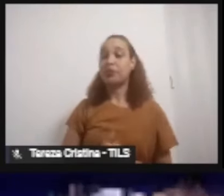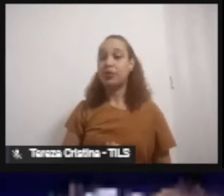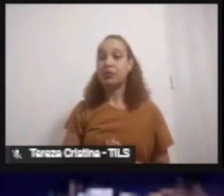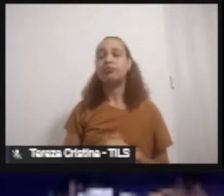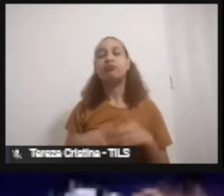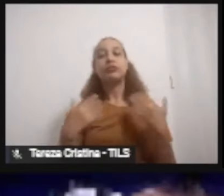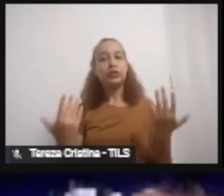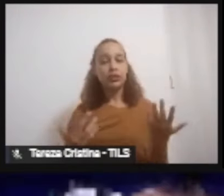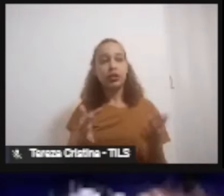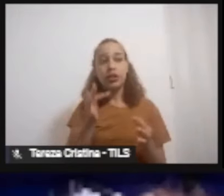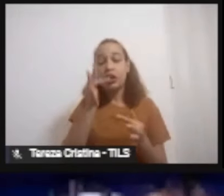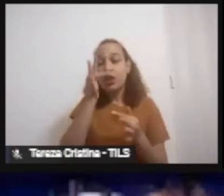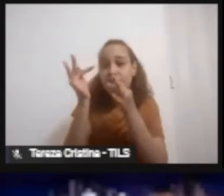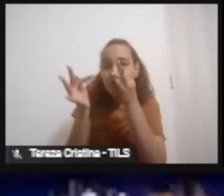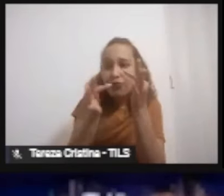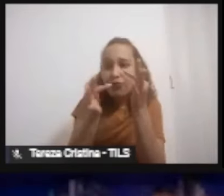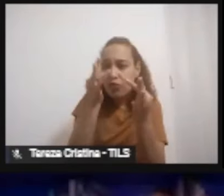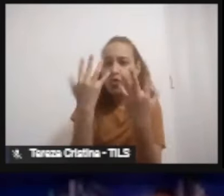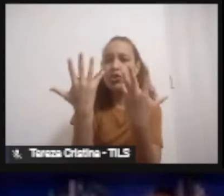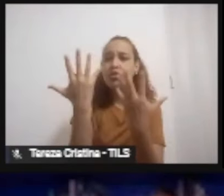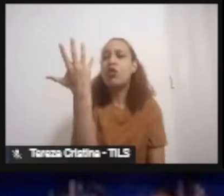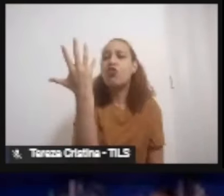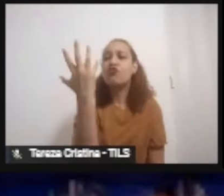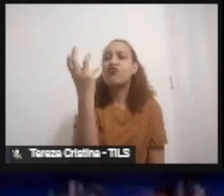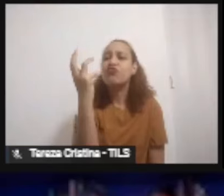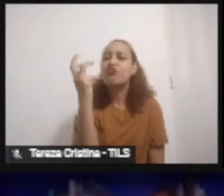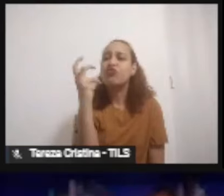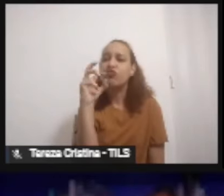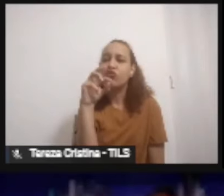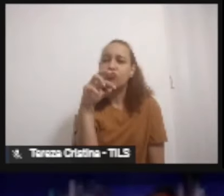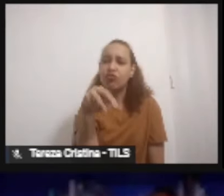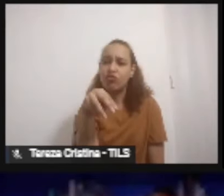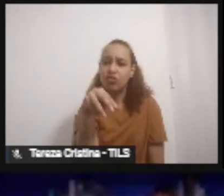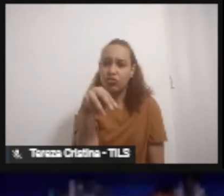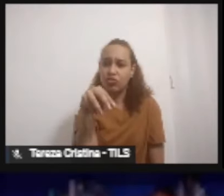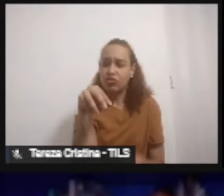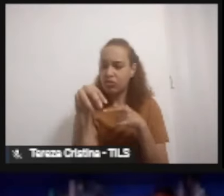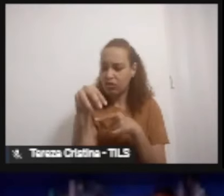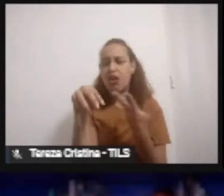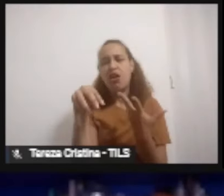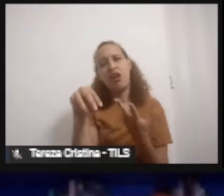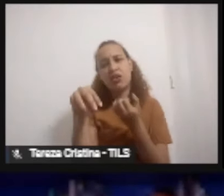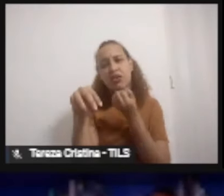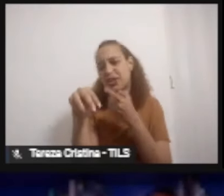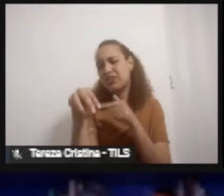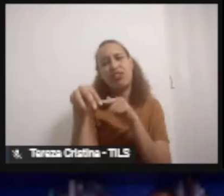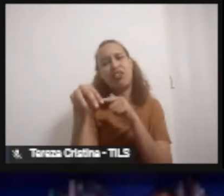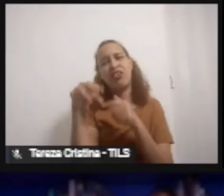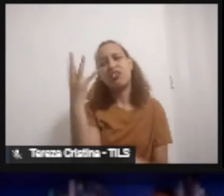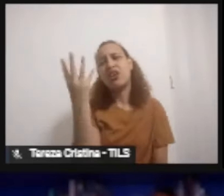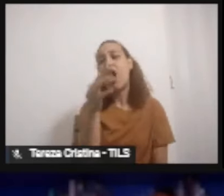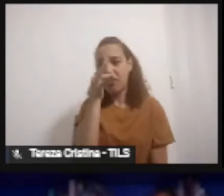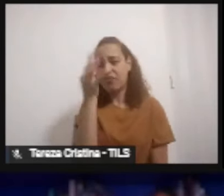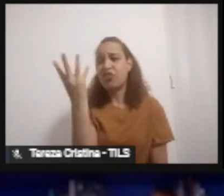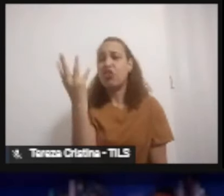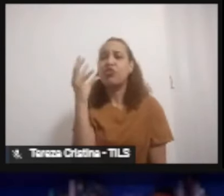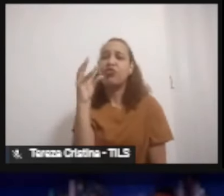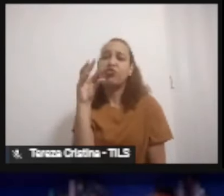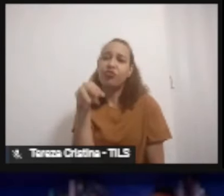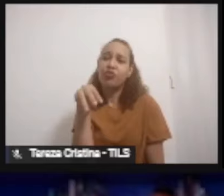as flores estão murchas, elas não estão bem também, então tá uma energia meio carregada, não tá muito, né? Não